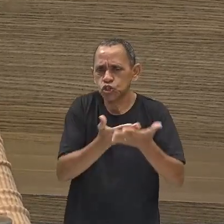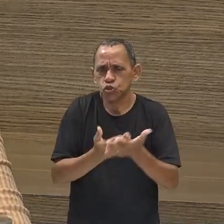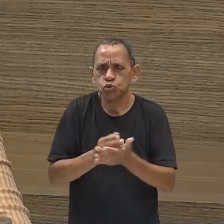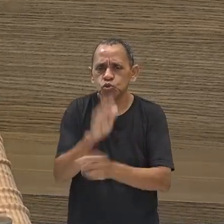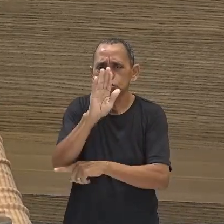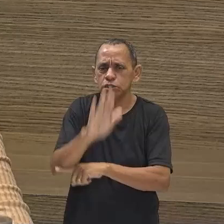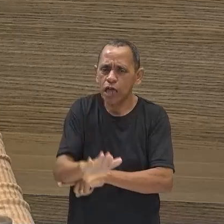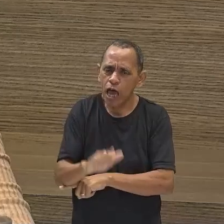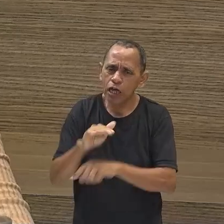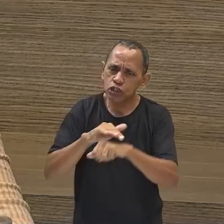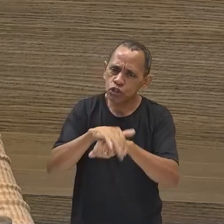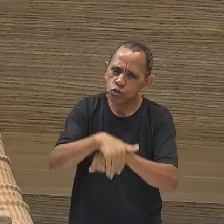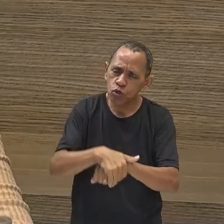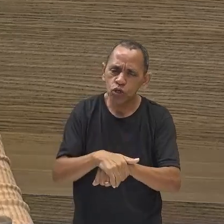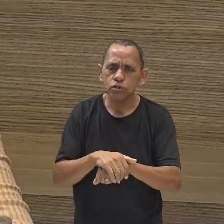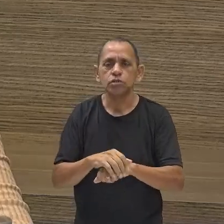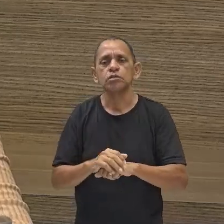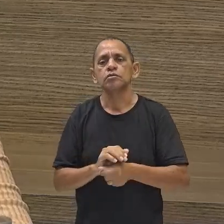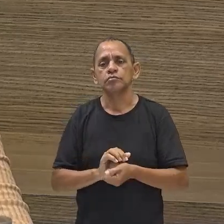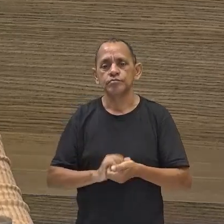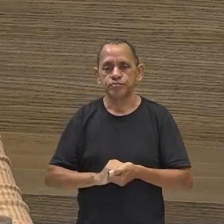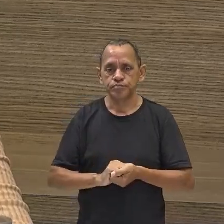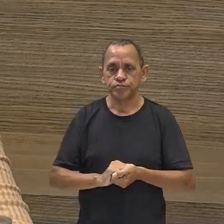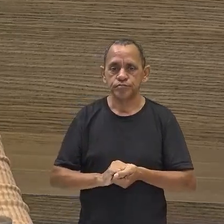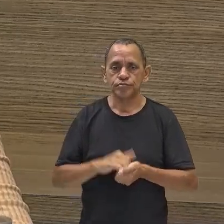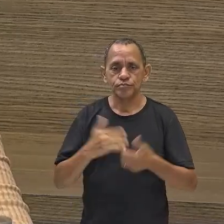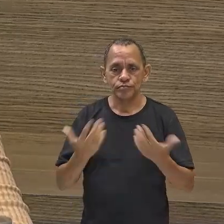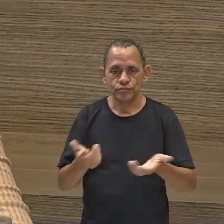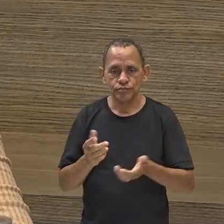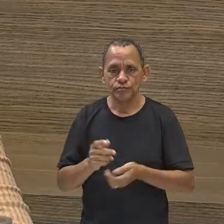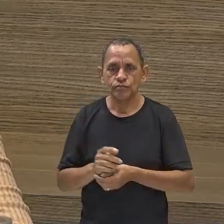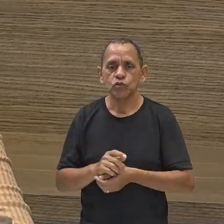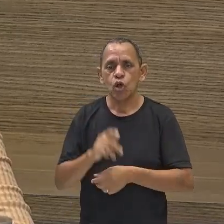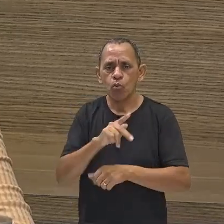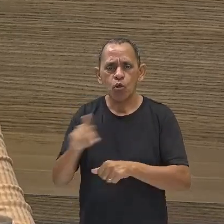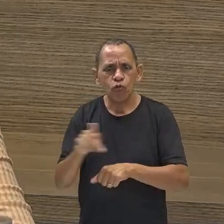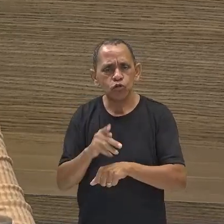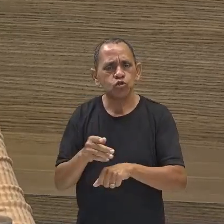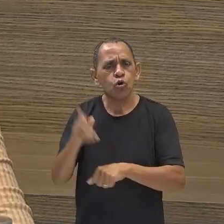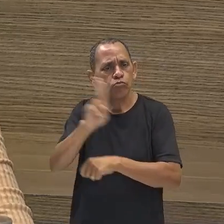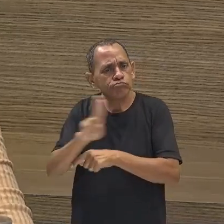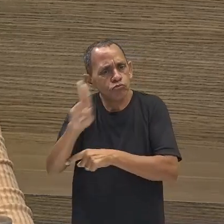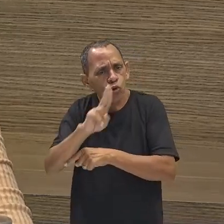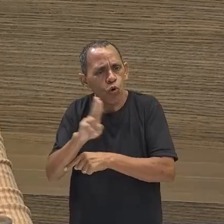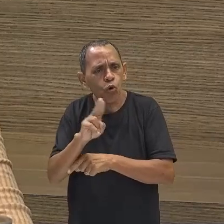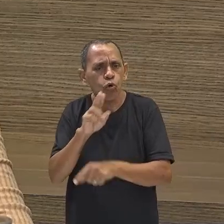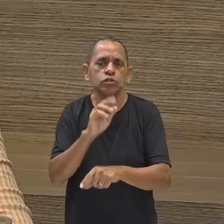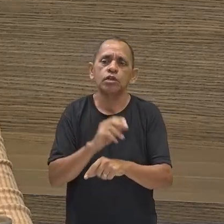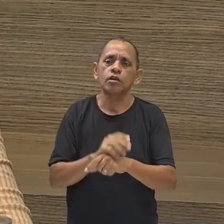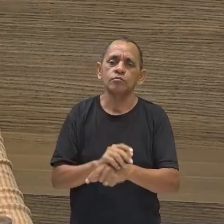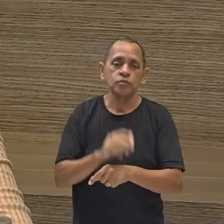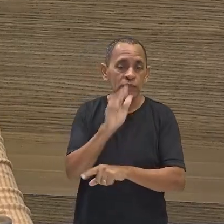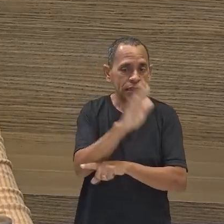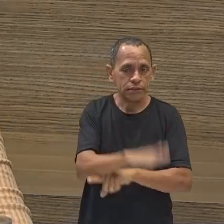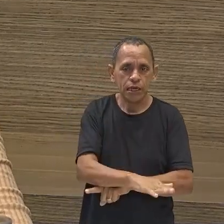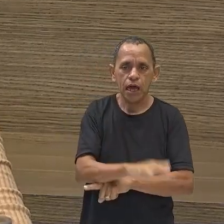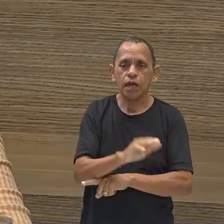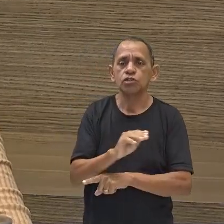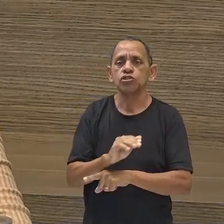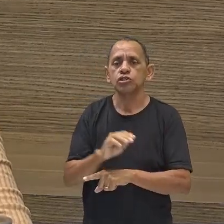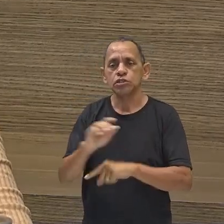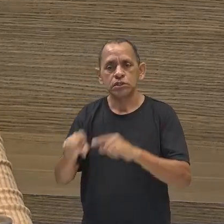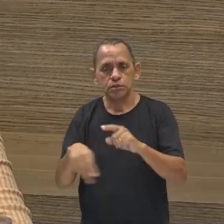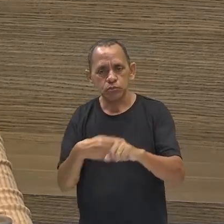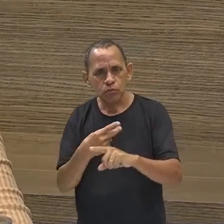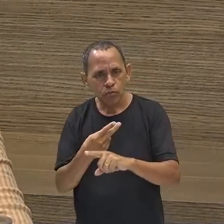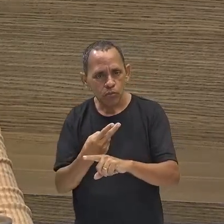o que usar a sala à tarde, se ele for marcar a caixinha que está escrito lá, usar sempre, quando for à noite, o professor da noite,